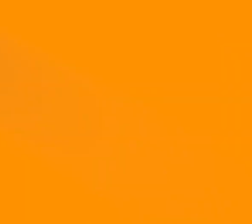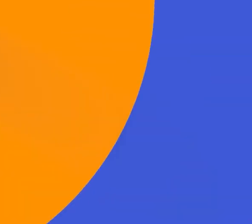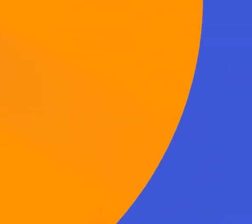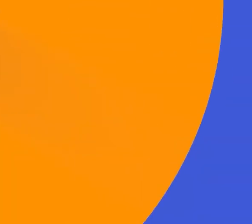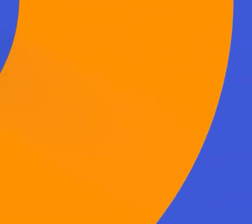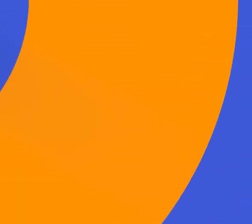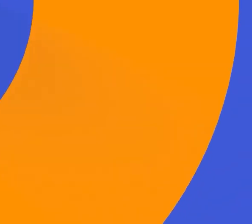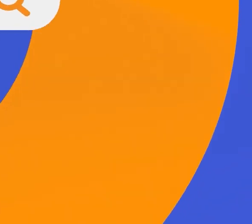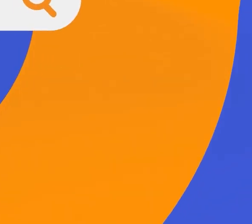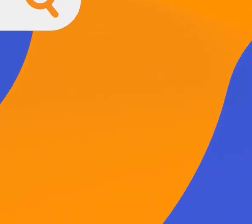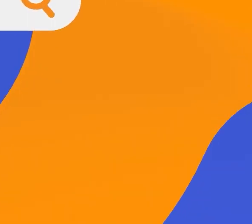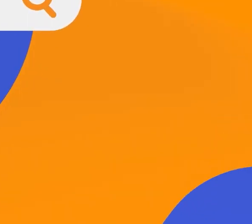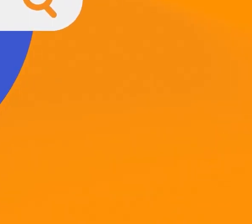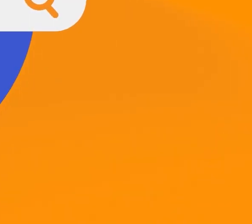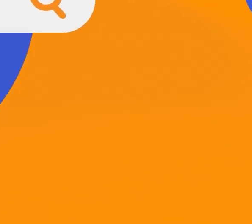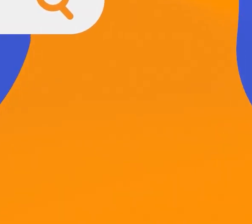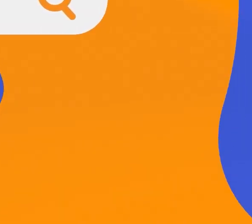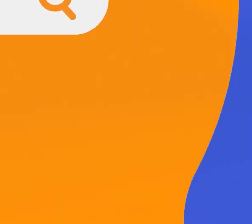temática.